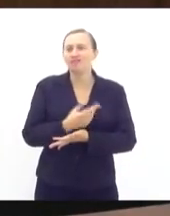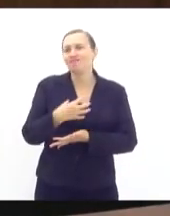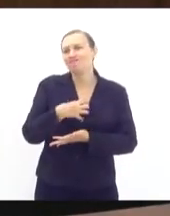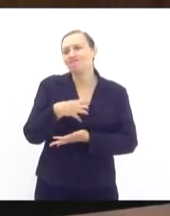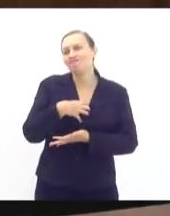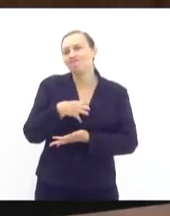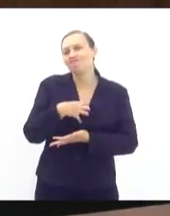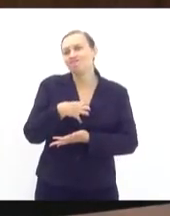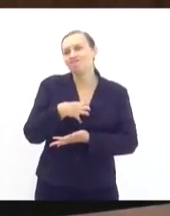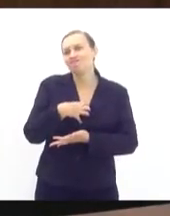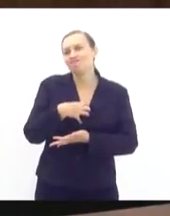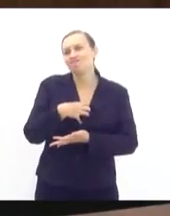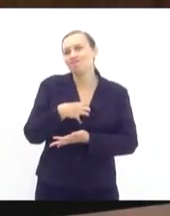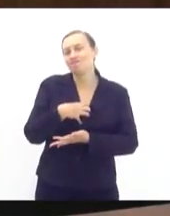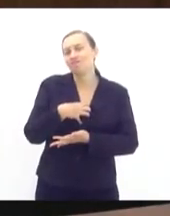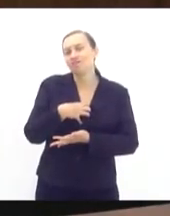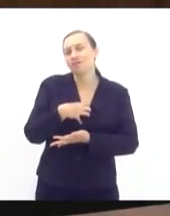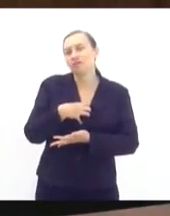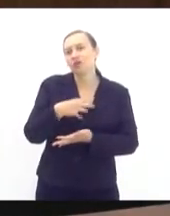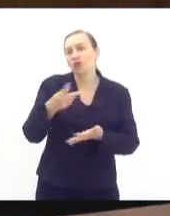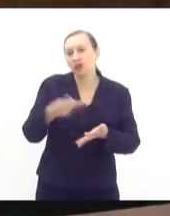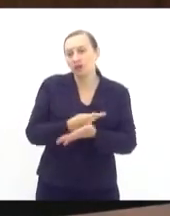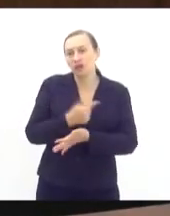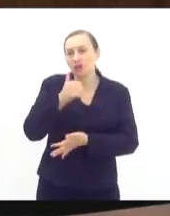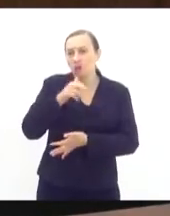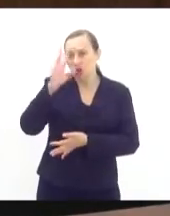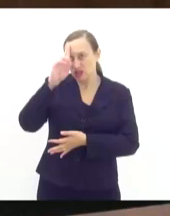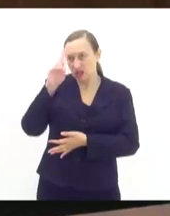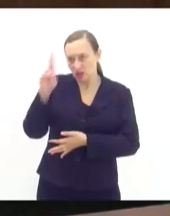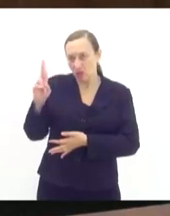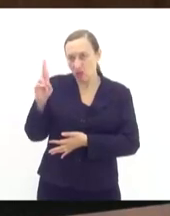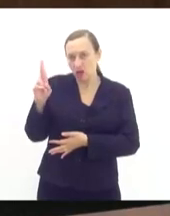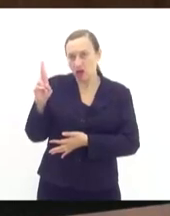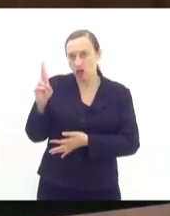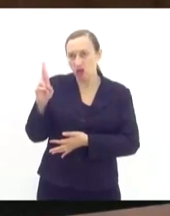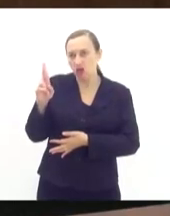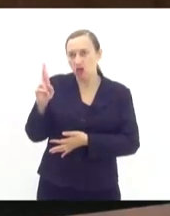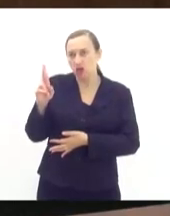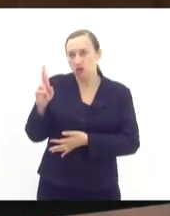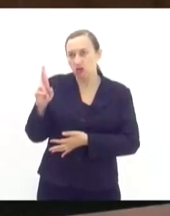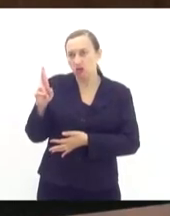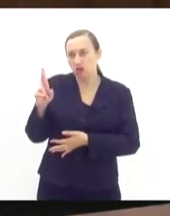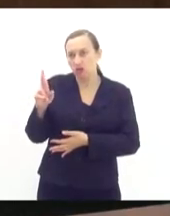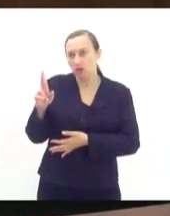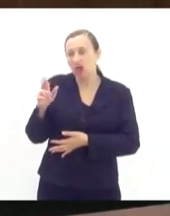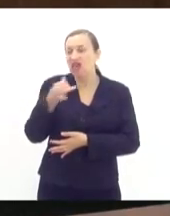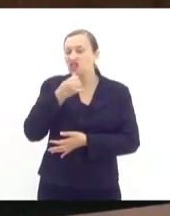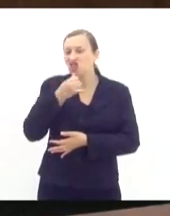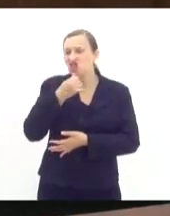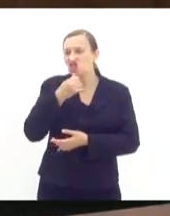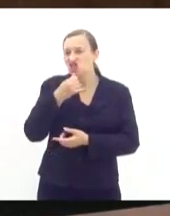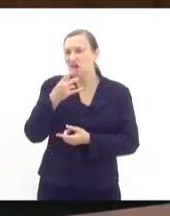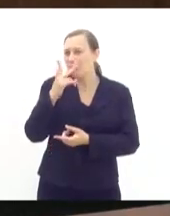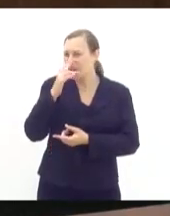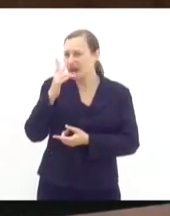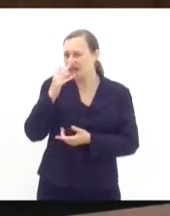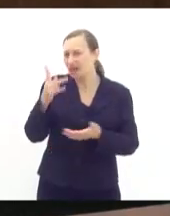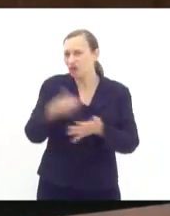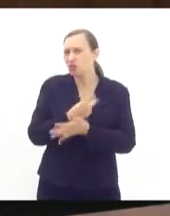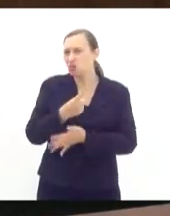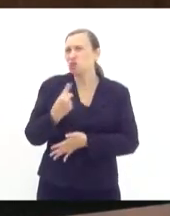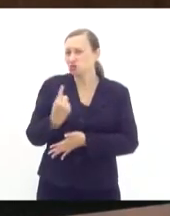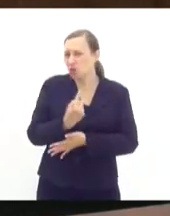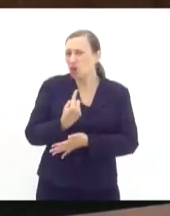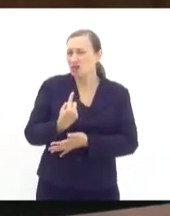aqui O que aconteceu com a senhora é dói dói aqui no nosso coração porque é como se tivesse acontecido